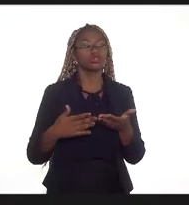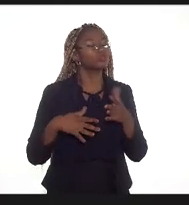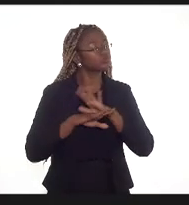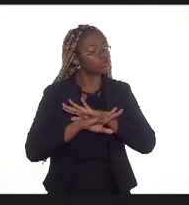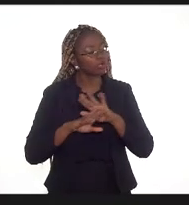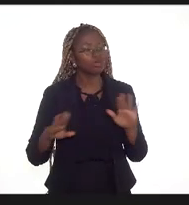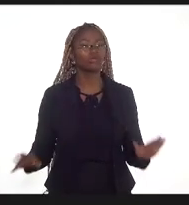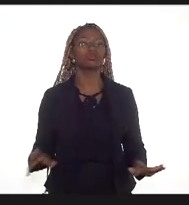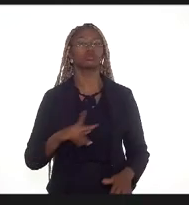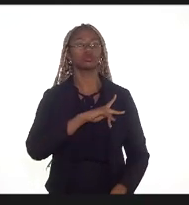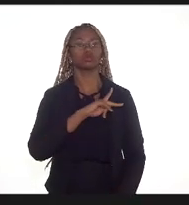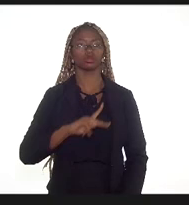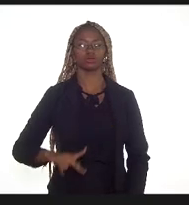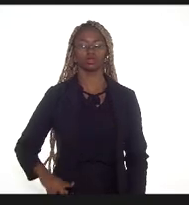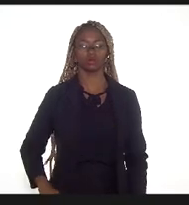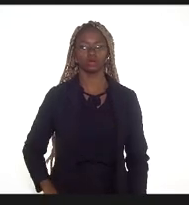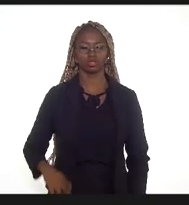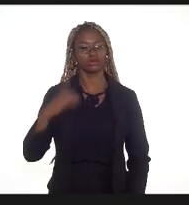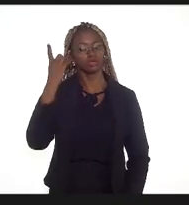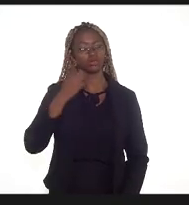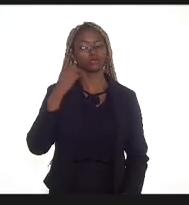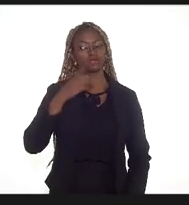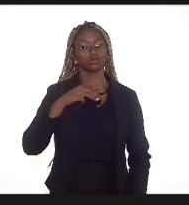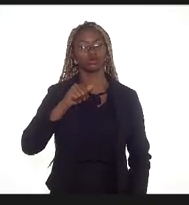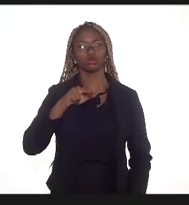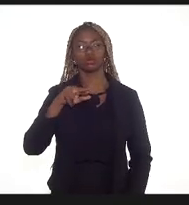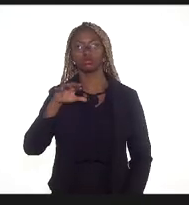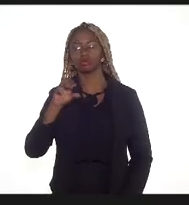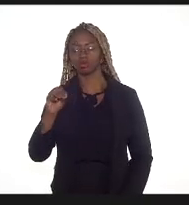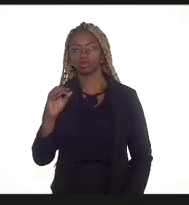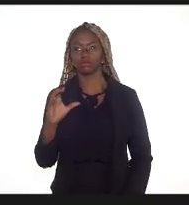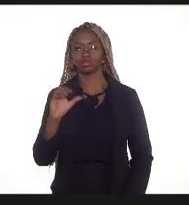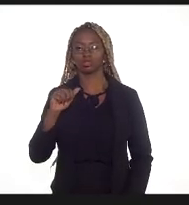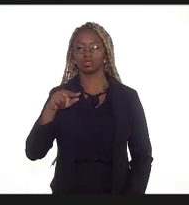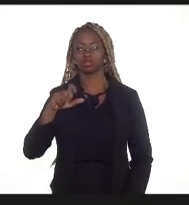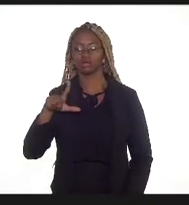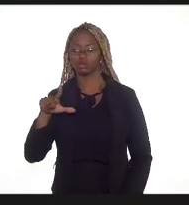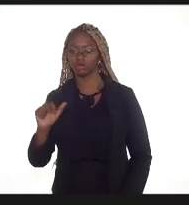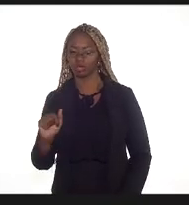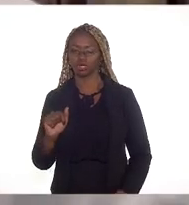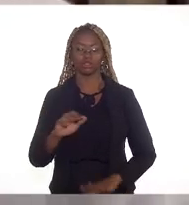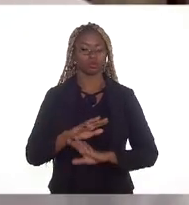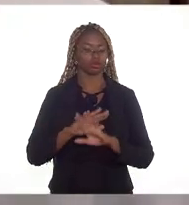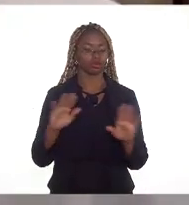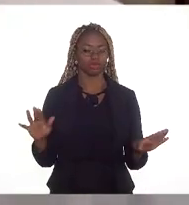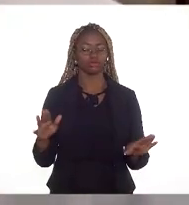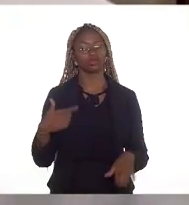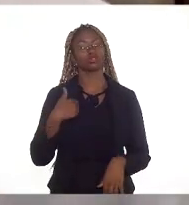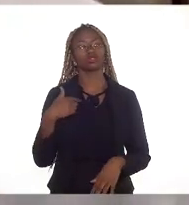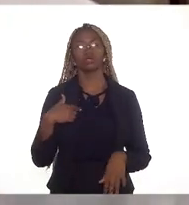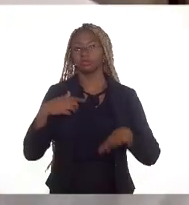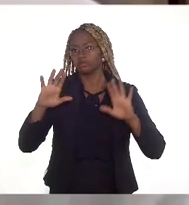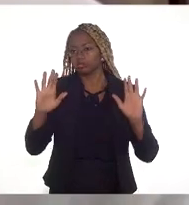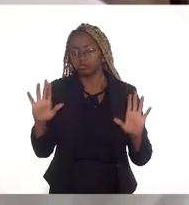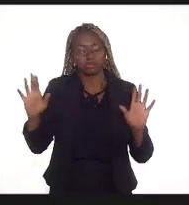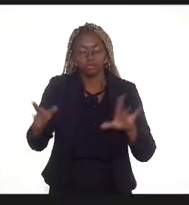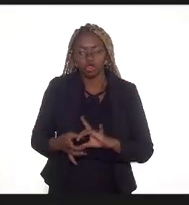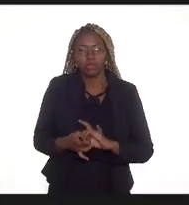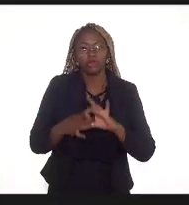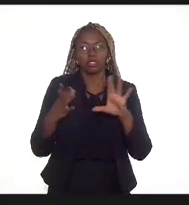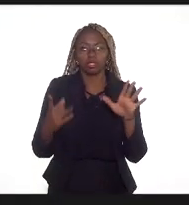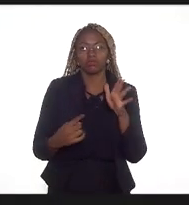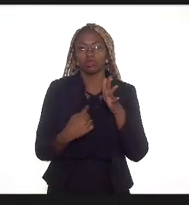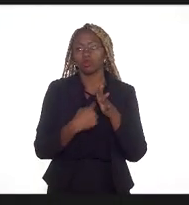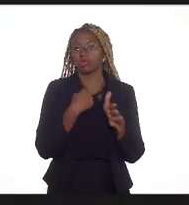presidente, deputado Márcio Canella, que eu tinha a dizer, e me deixo aqui